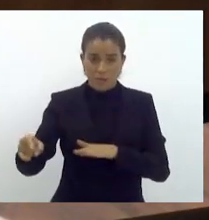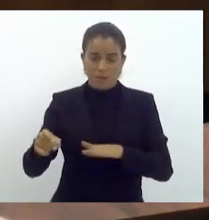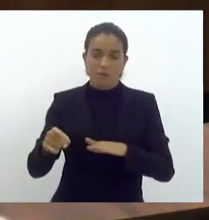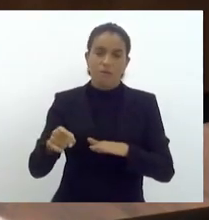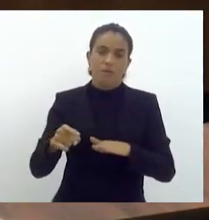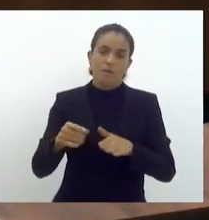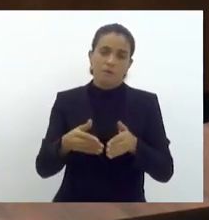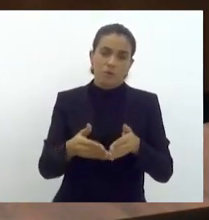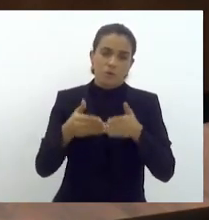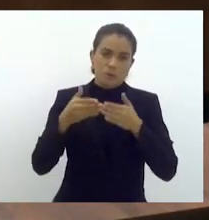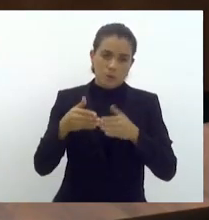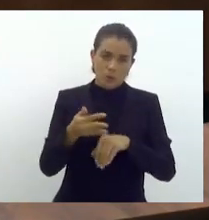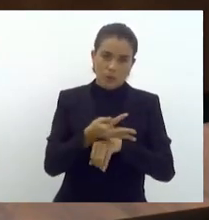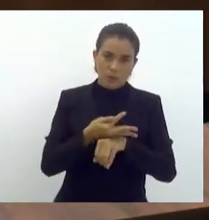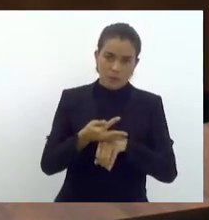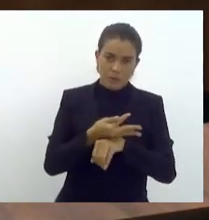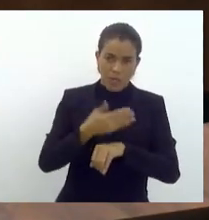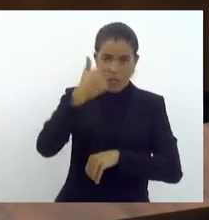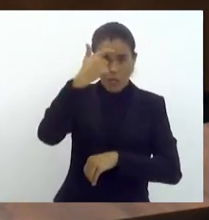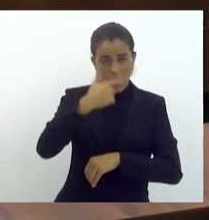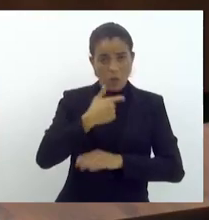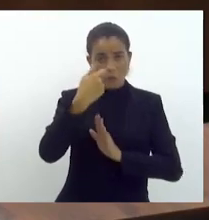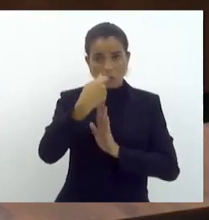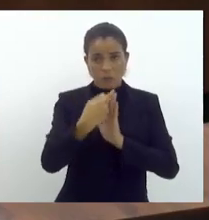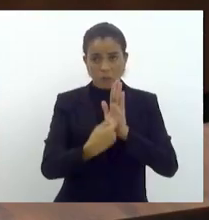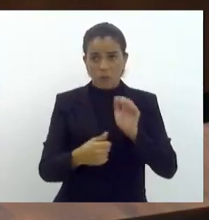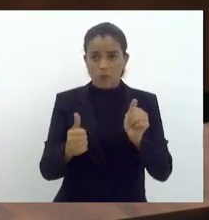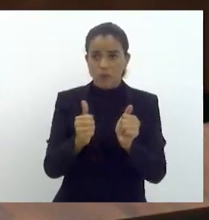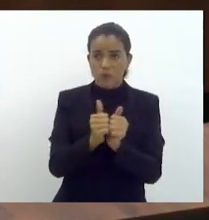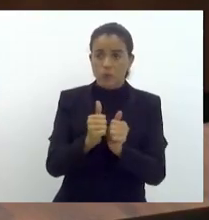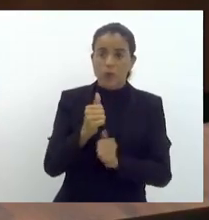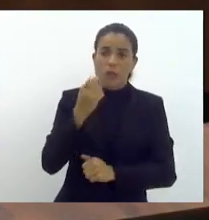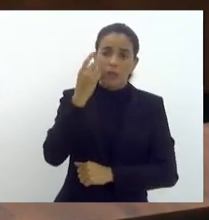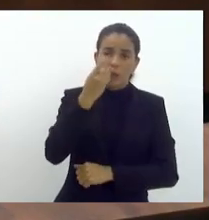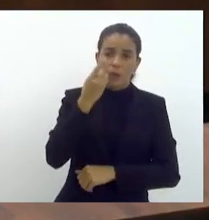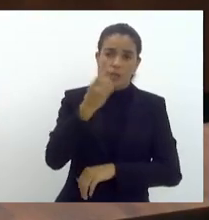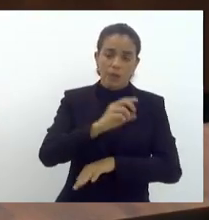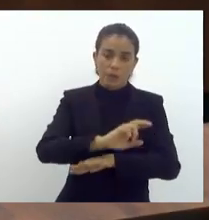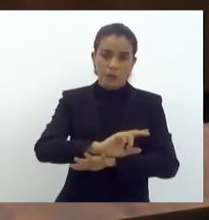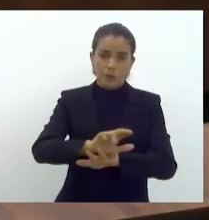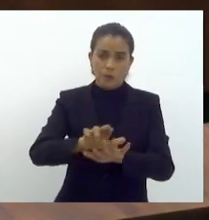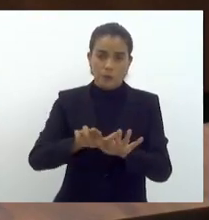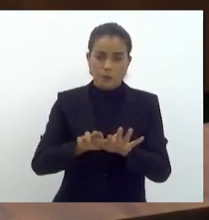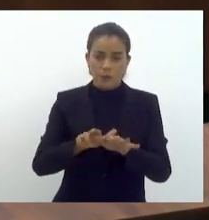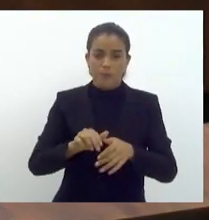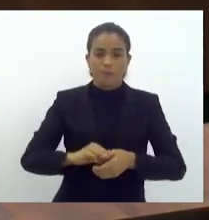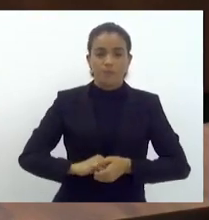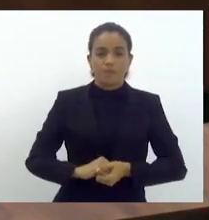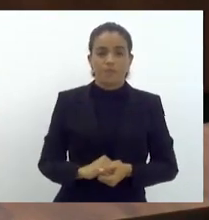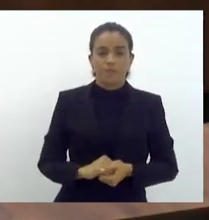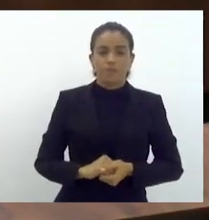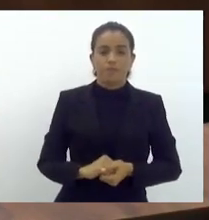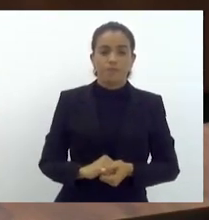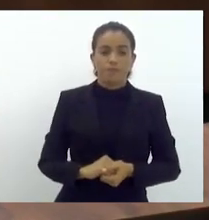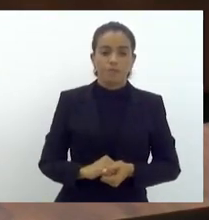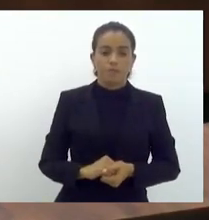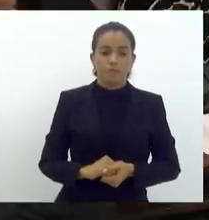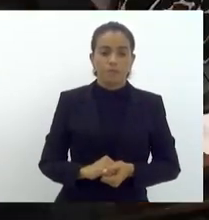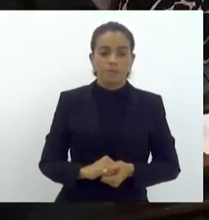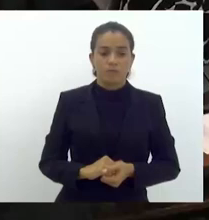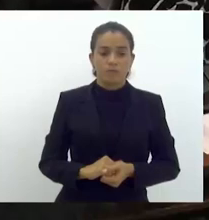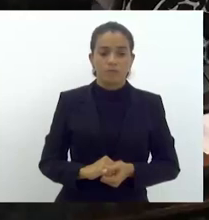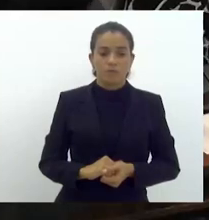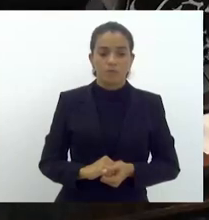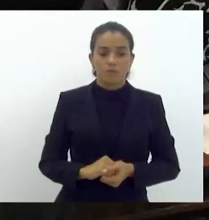esse projeto é da minha autoria do Rosenberg Reis Deputado Fábio Silva e deputado Antônio de Paula Muito obrigado obrigado